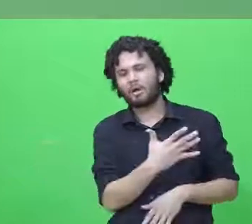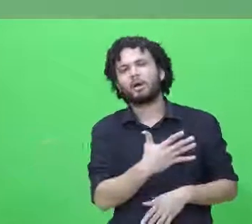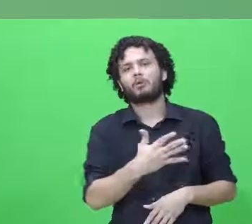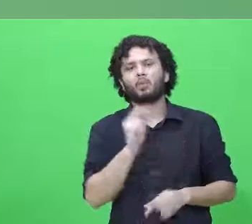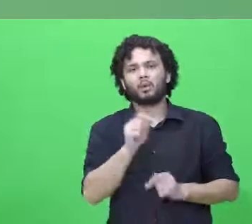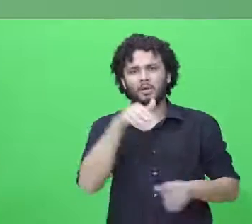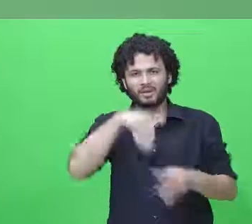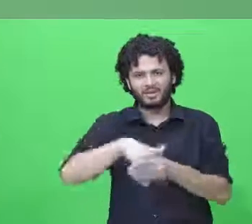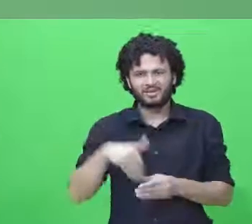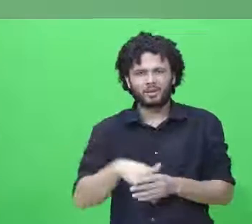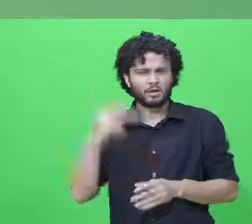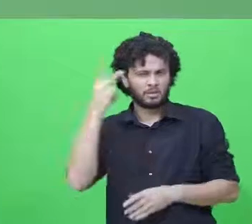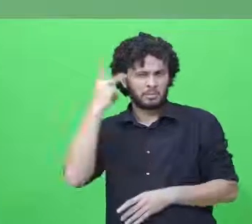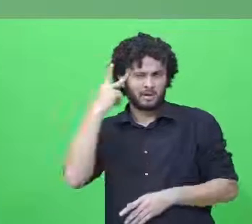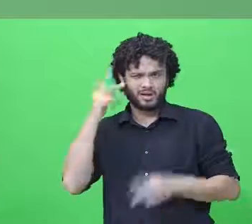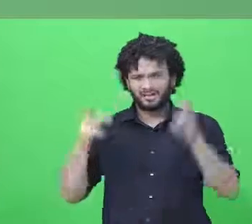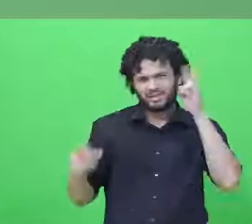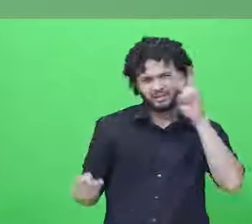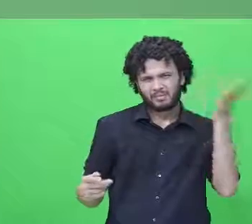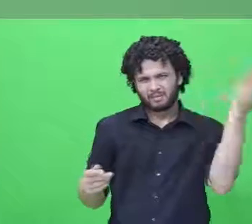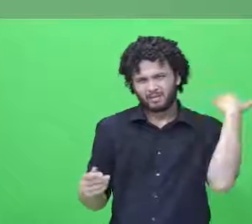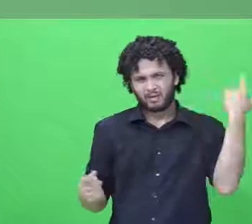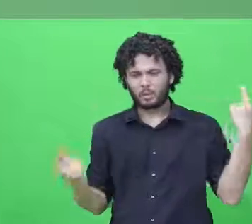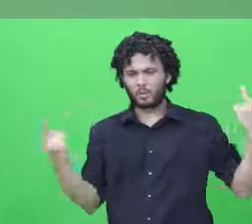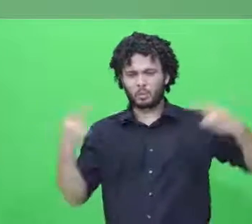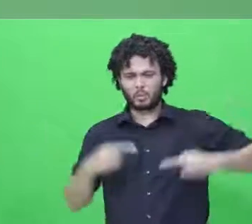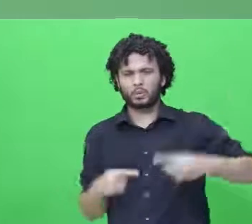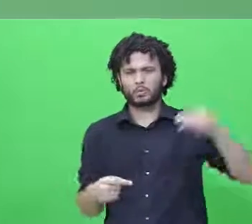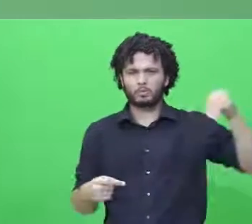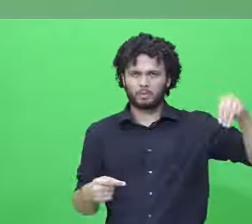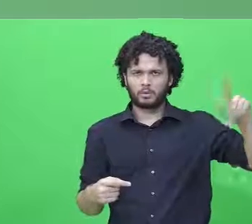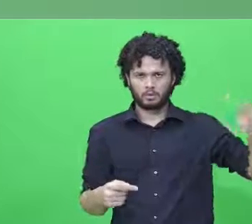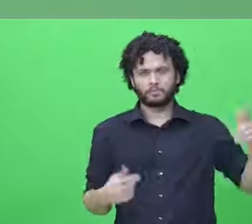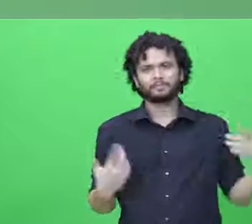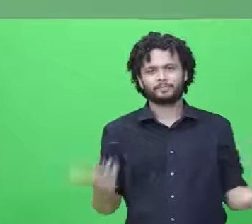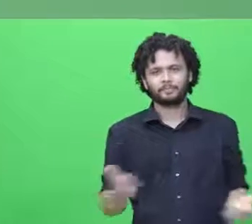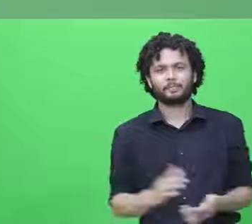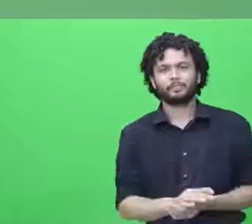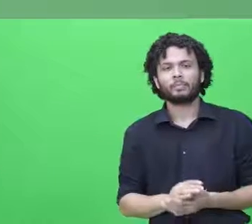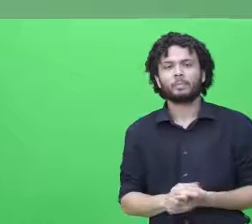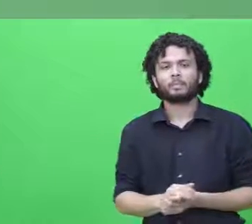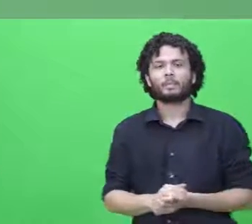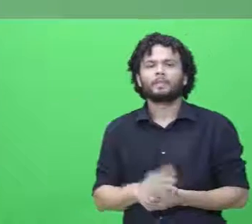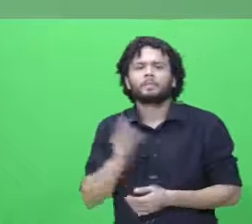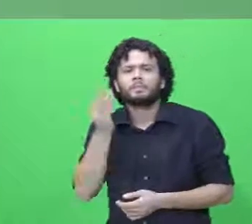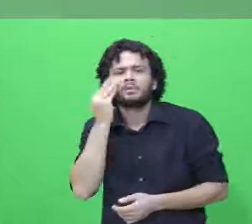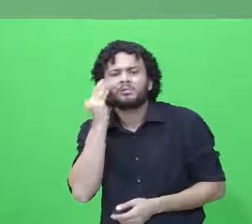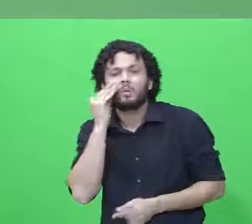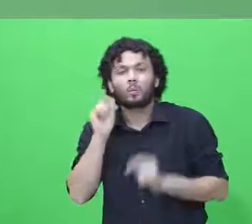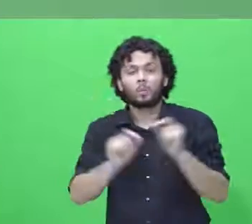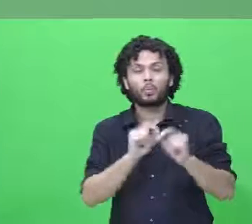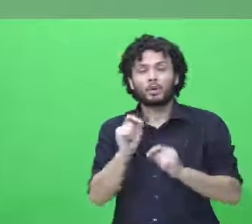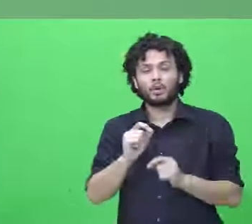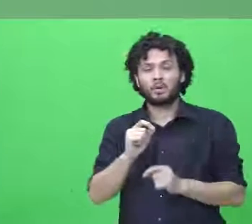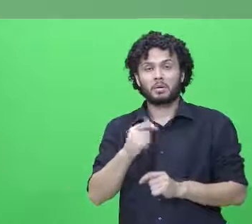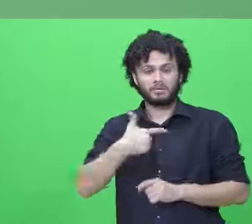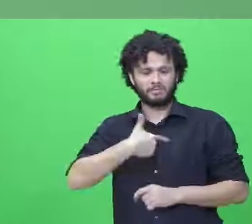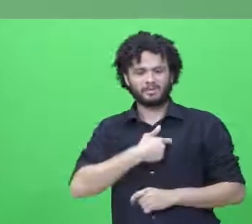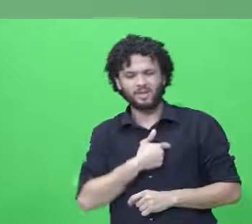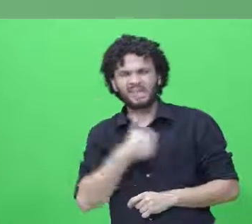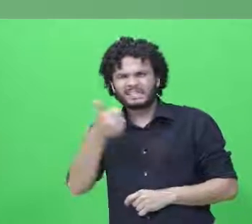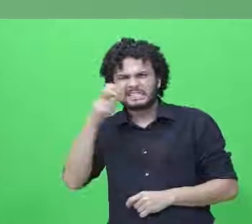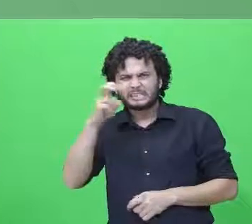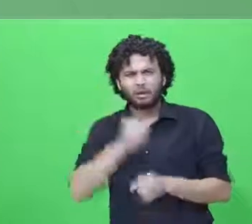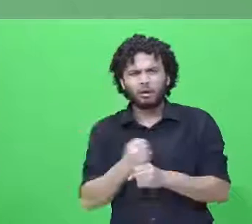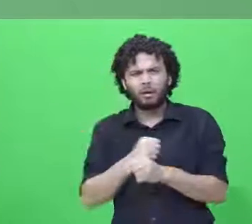lá São Paulo também, que era oposição, né, no governo constitucional. O que eles vão observar? Vargas ficou 15 anos, então,